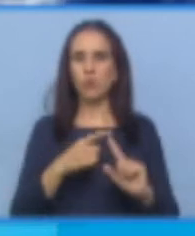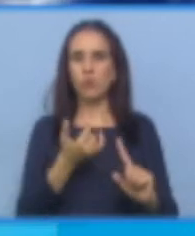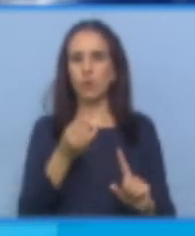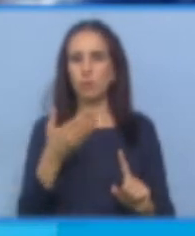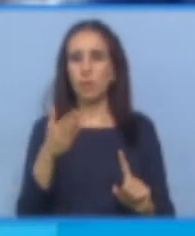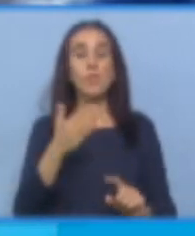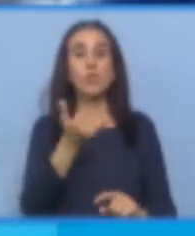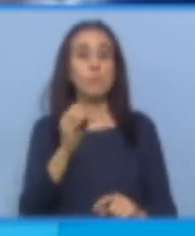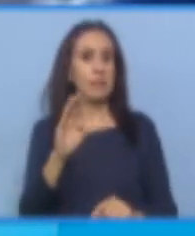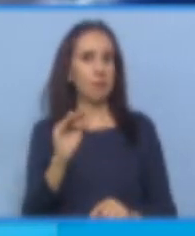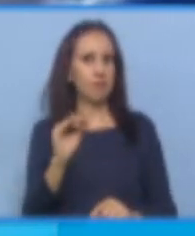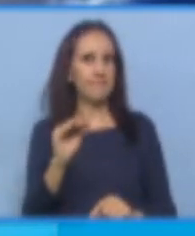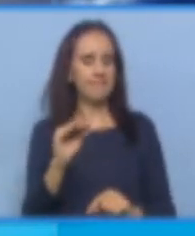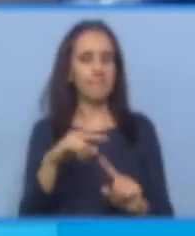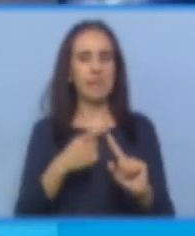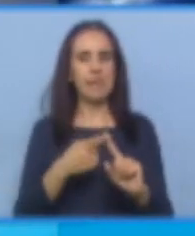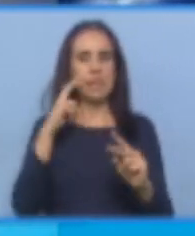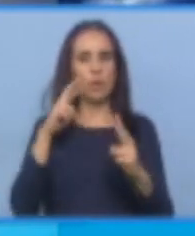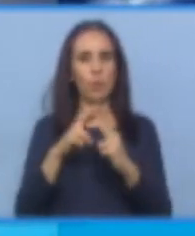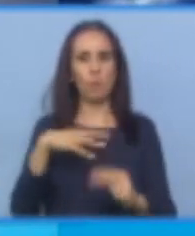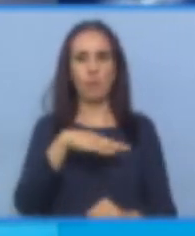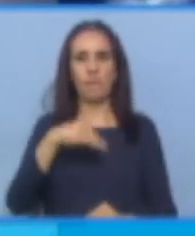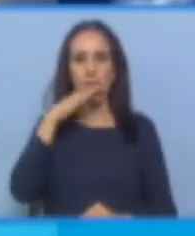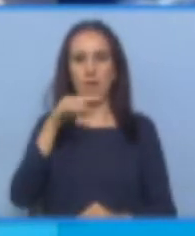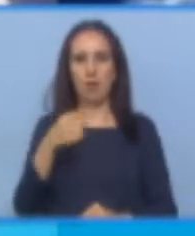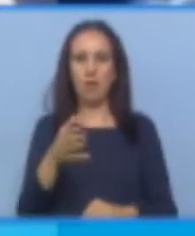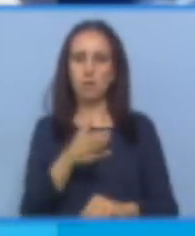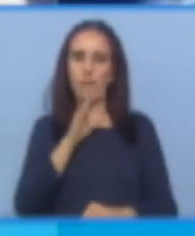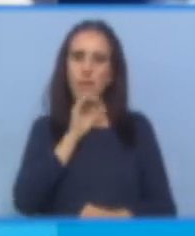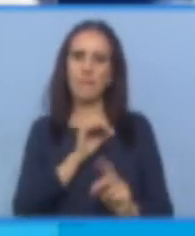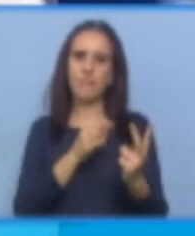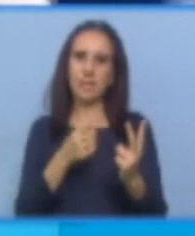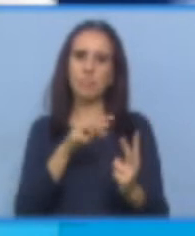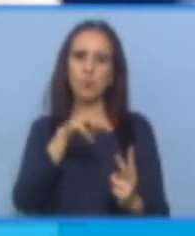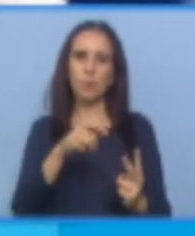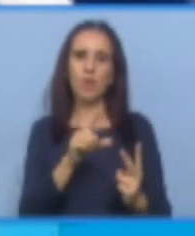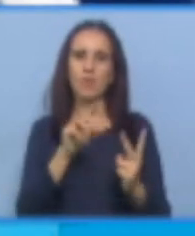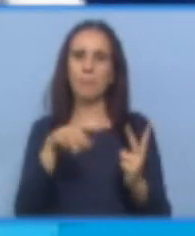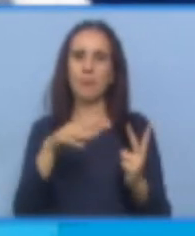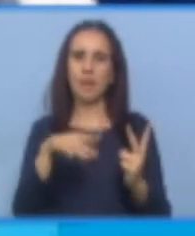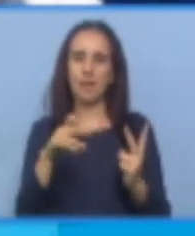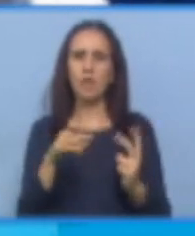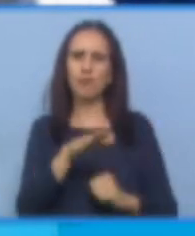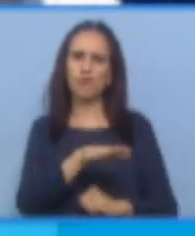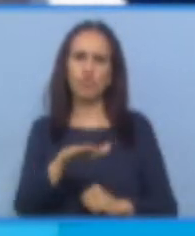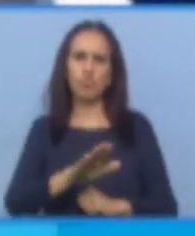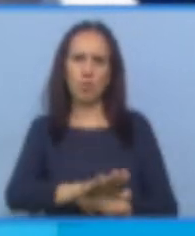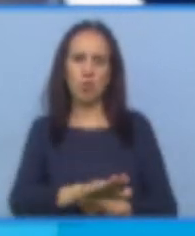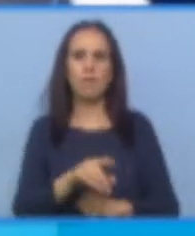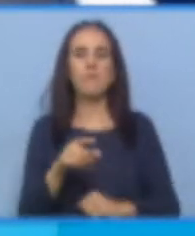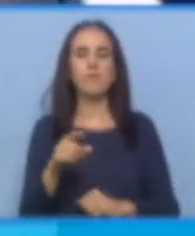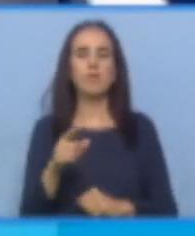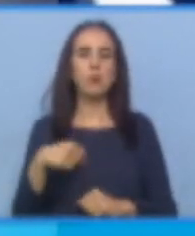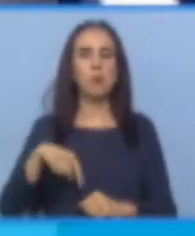2010, que existiu o Encontro Mundial das Famílias. Na altura nós tínhamos 2 filhotes, o Manuel e a Mariana, ainda pequenos,